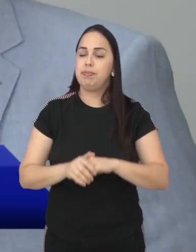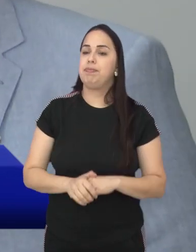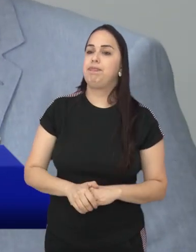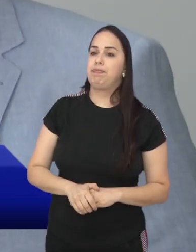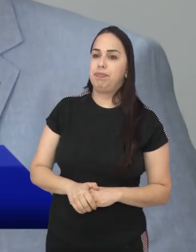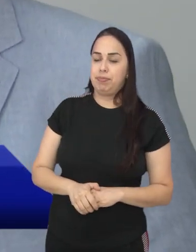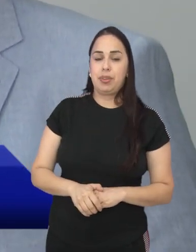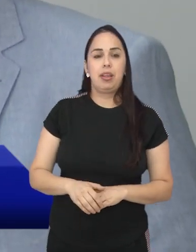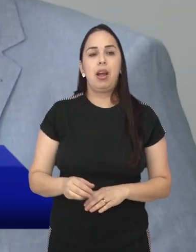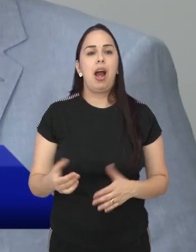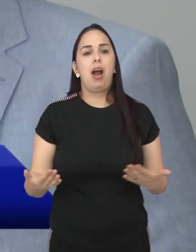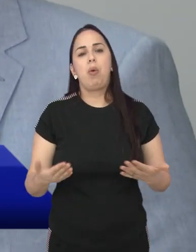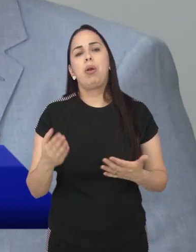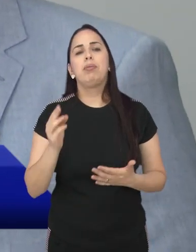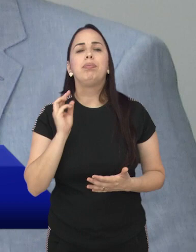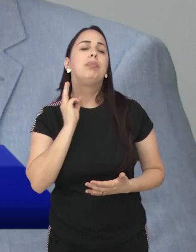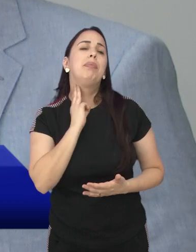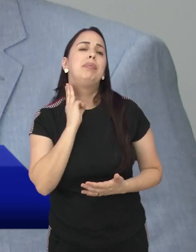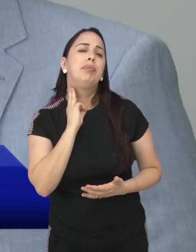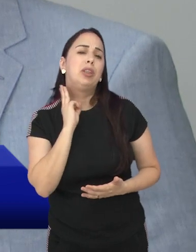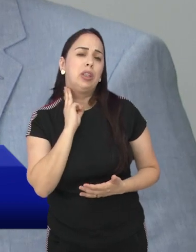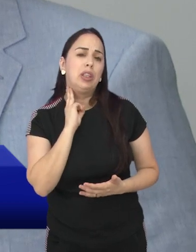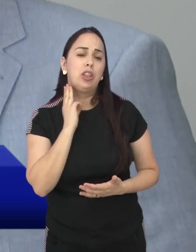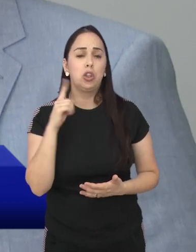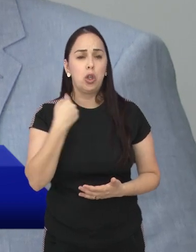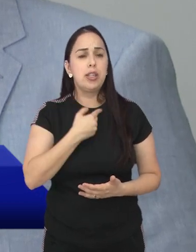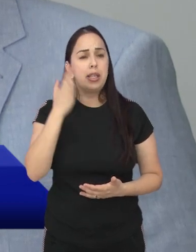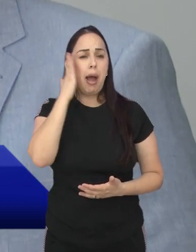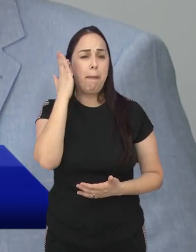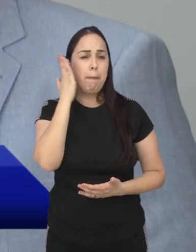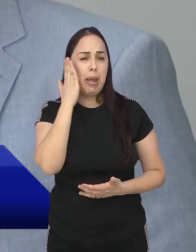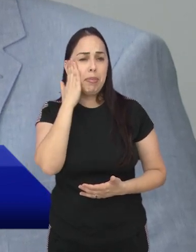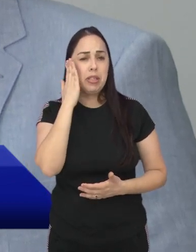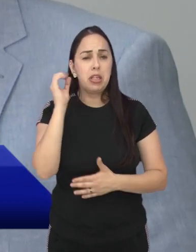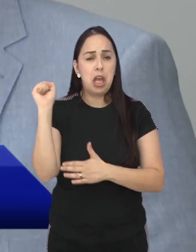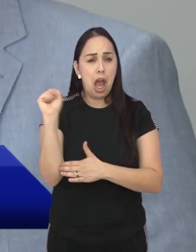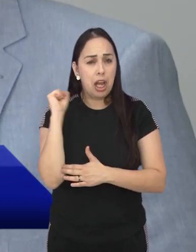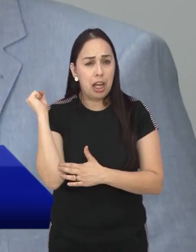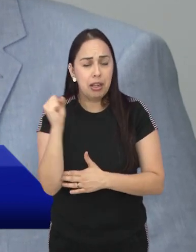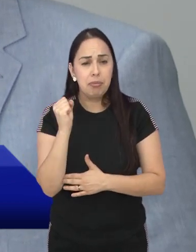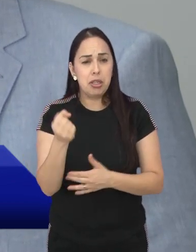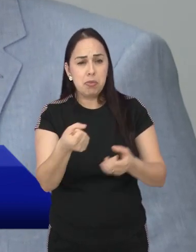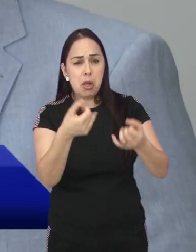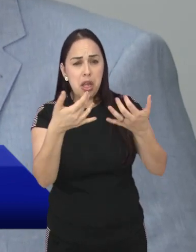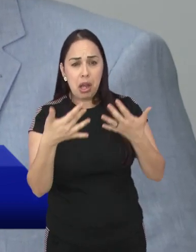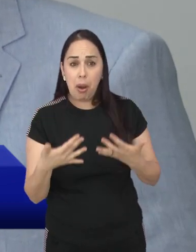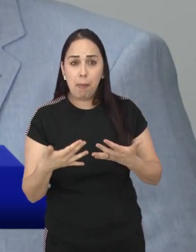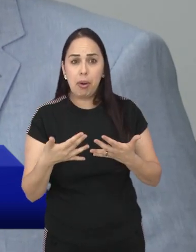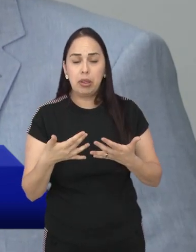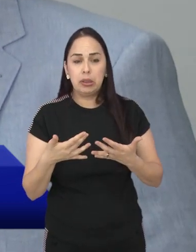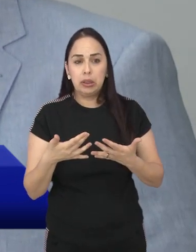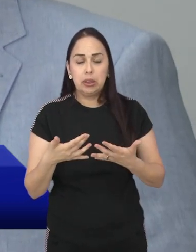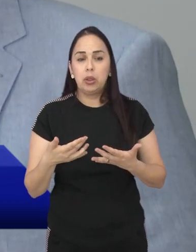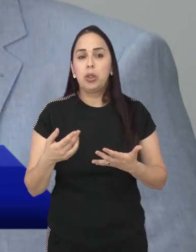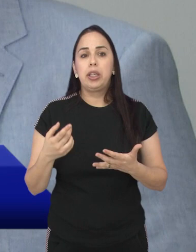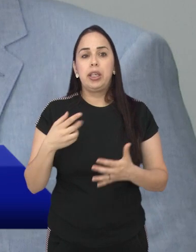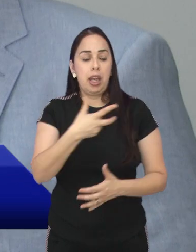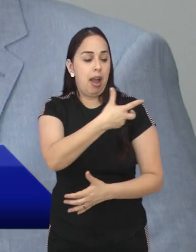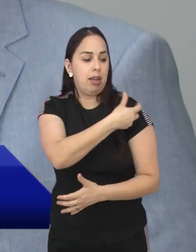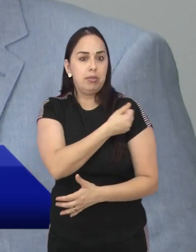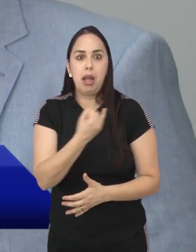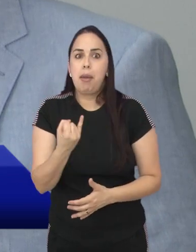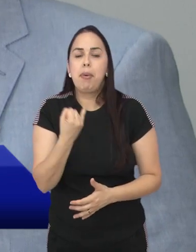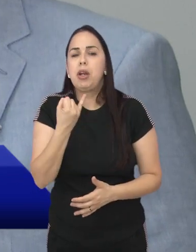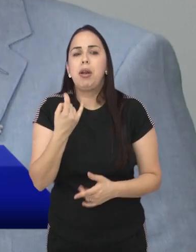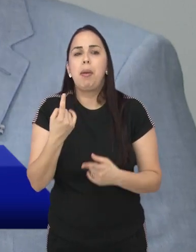por falar em meningite a gente sabe que é são casos muito graves Então fala um pouquinho também da importância